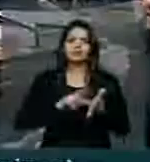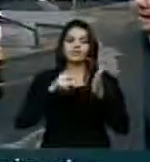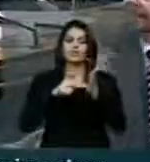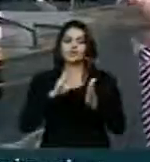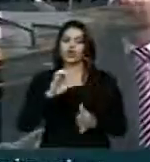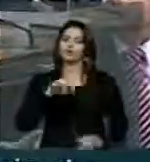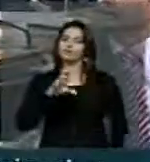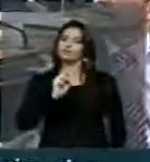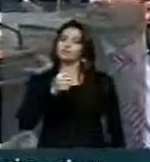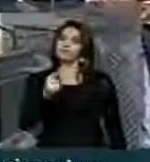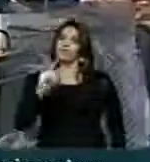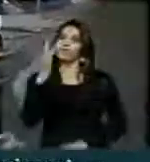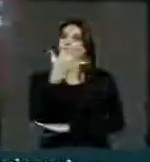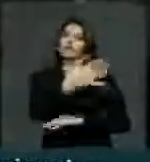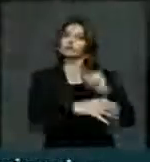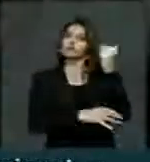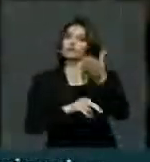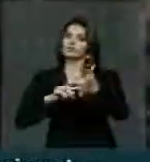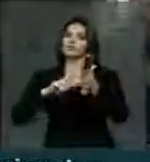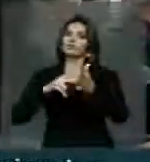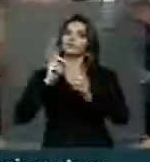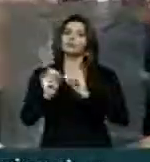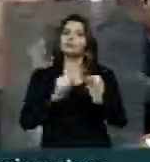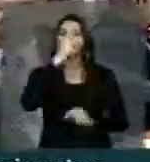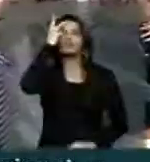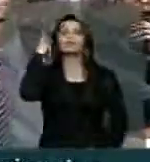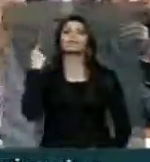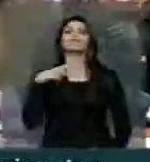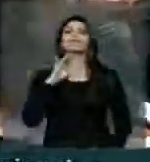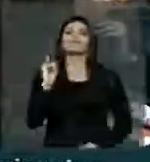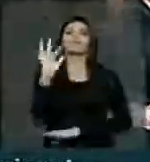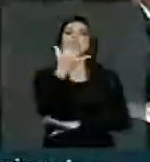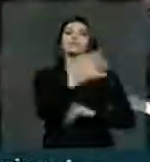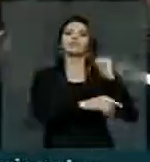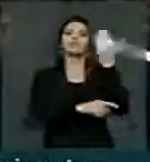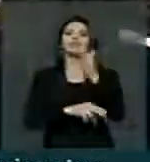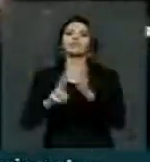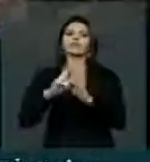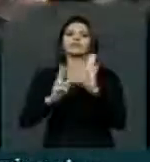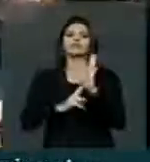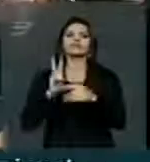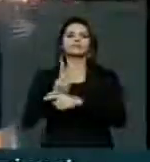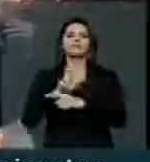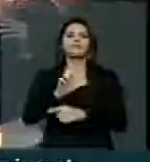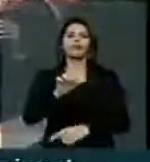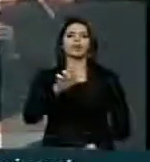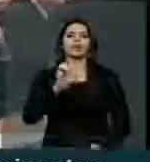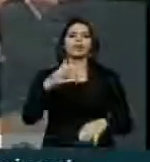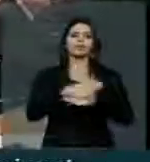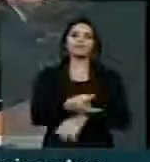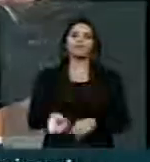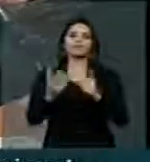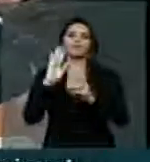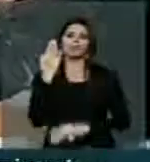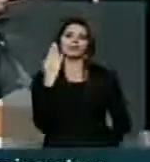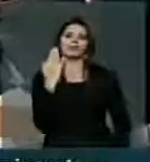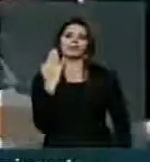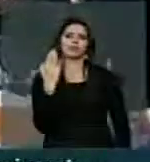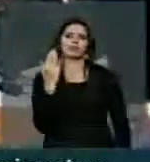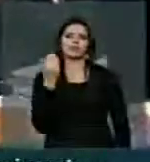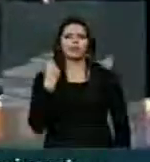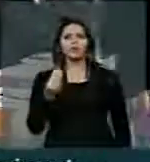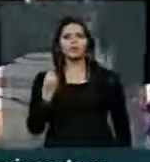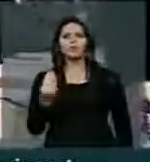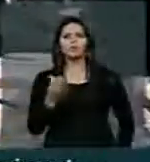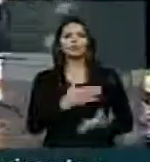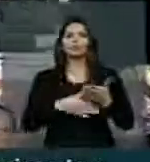concessão florestal? O que significa do ponto de vista de quem vai recuperar a reserva legal para entrar e vender madeira do ponto de vista do manejo florestal?